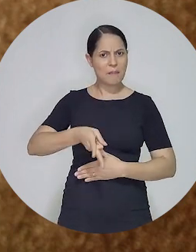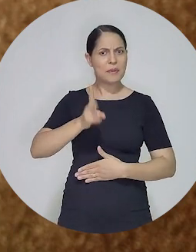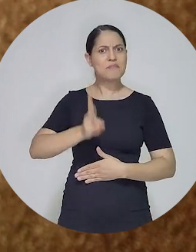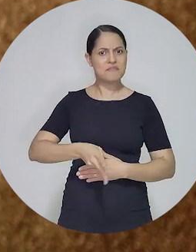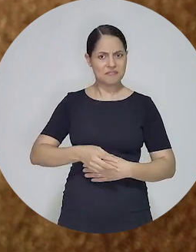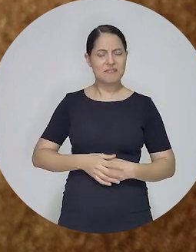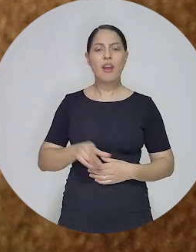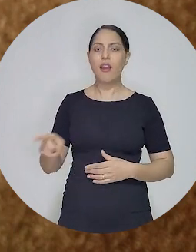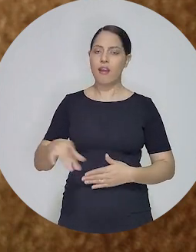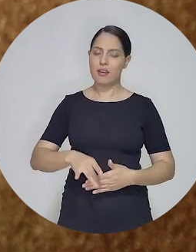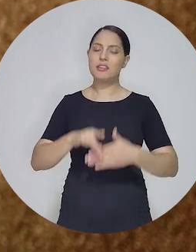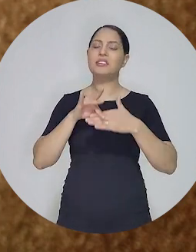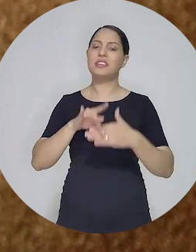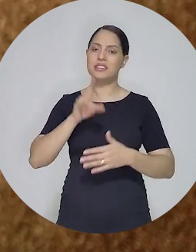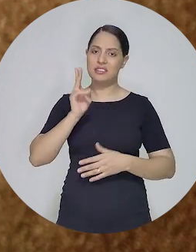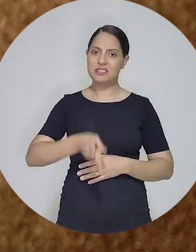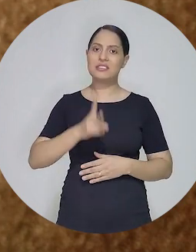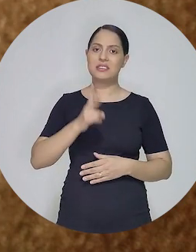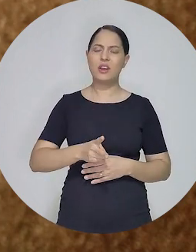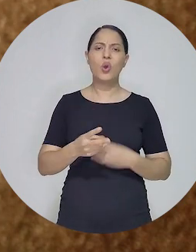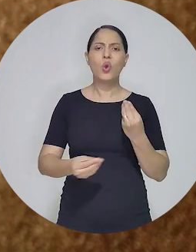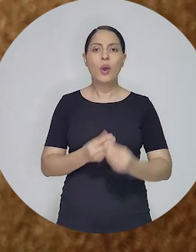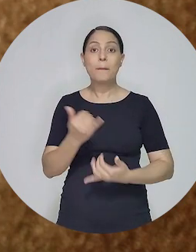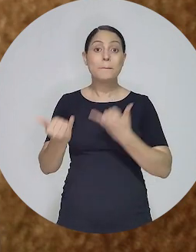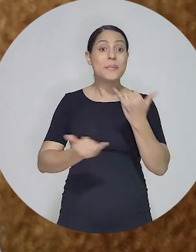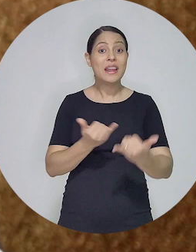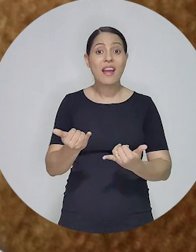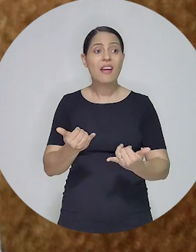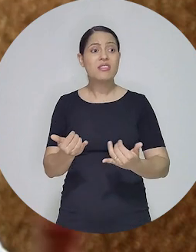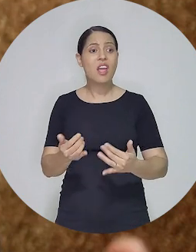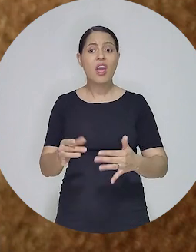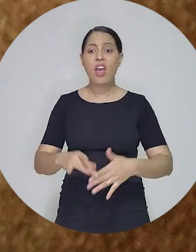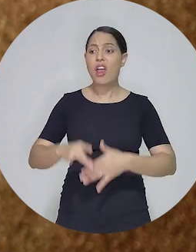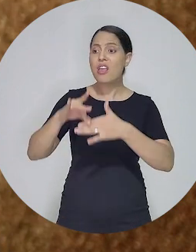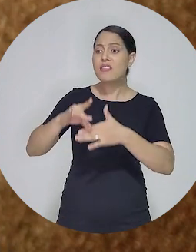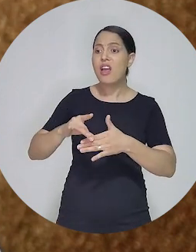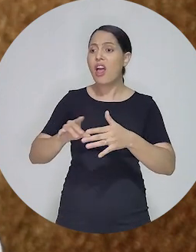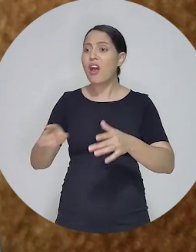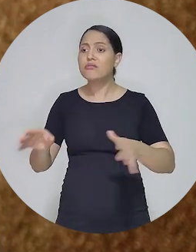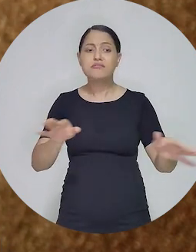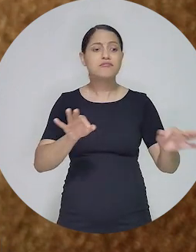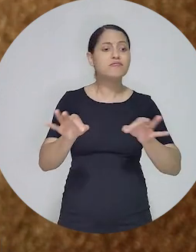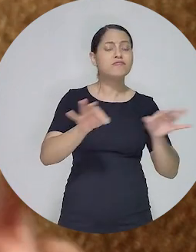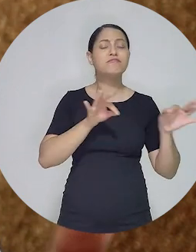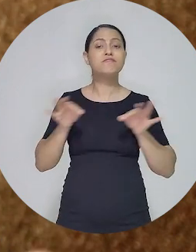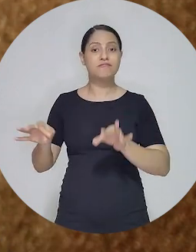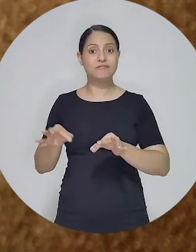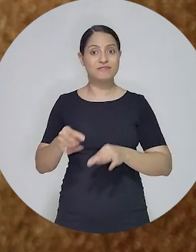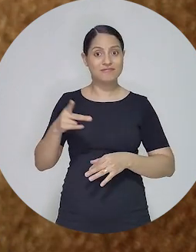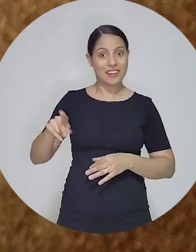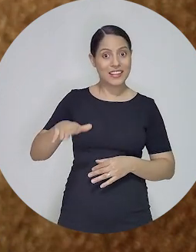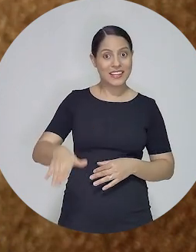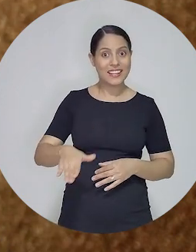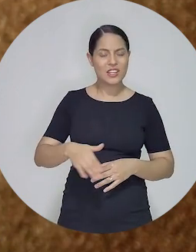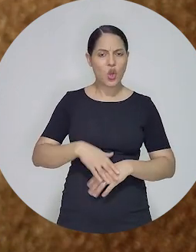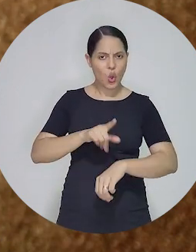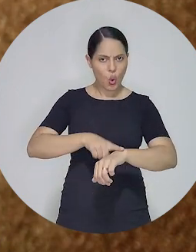líder. Desde criança ele sempre liderou e tal. Ele liderava as brincadeiras, liderava